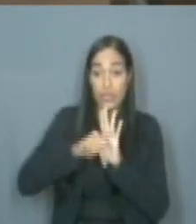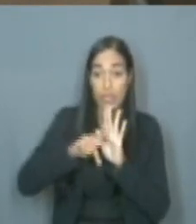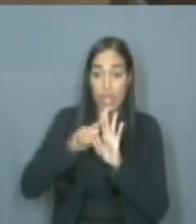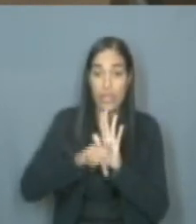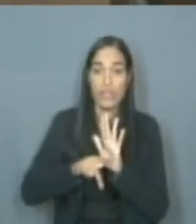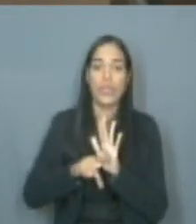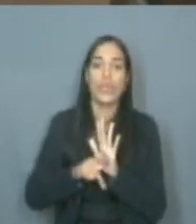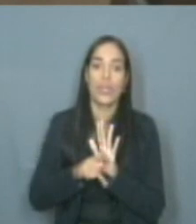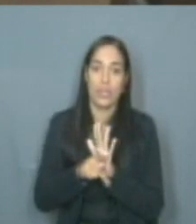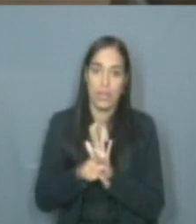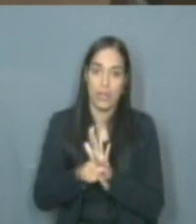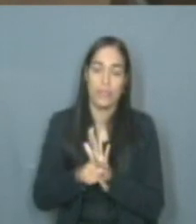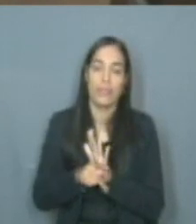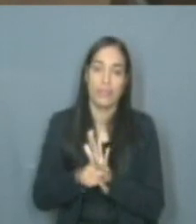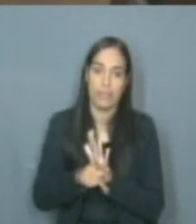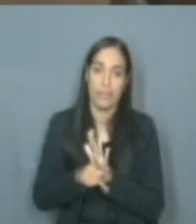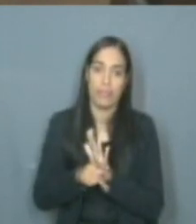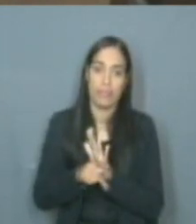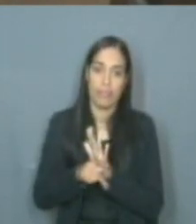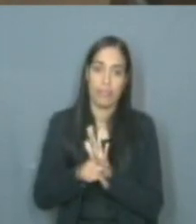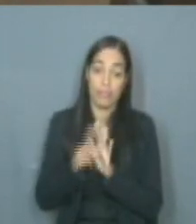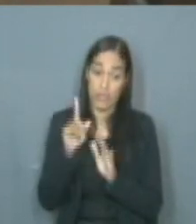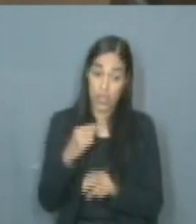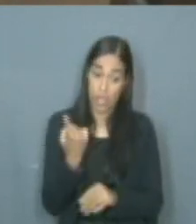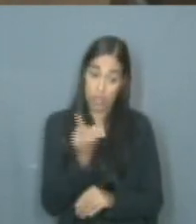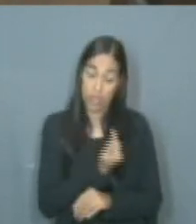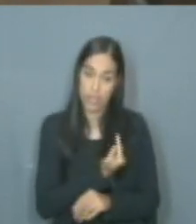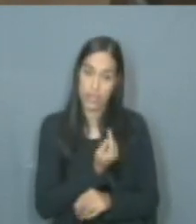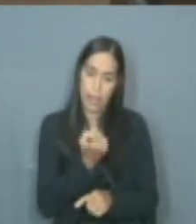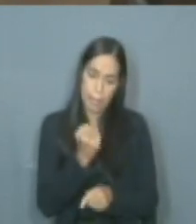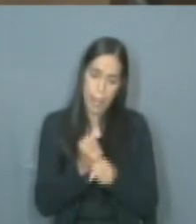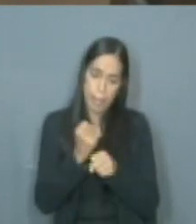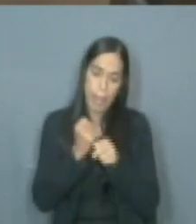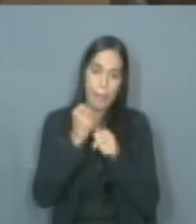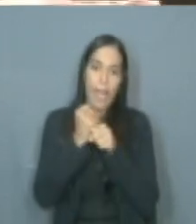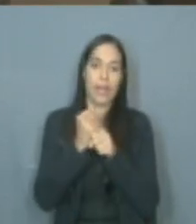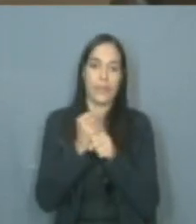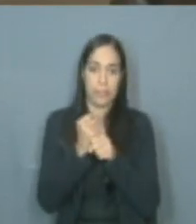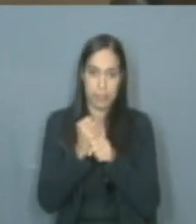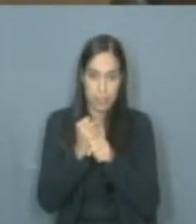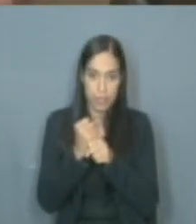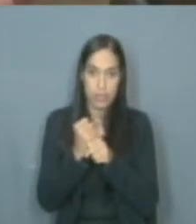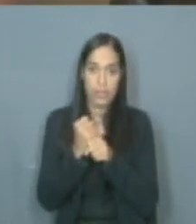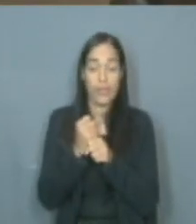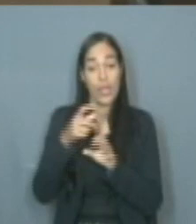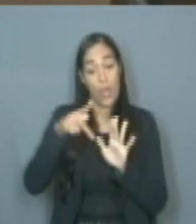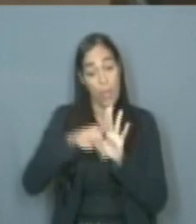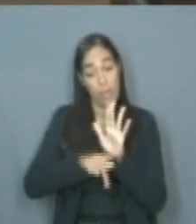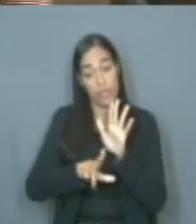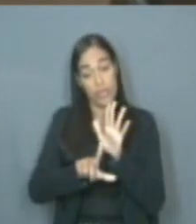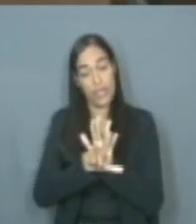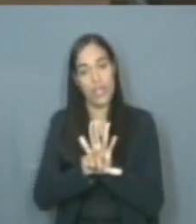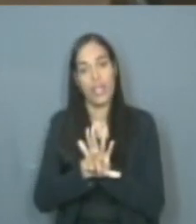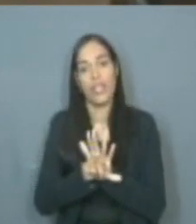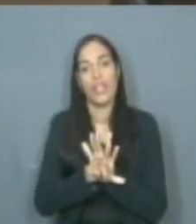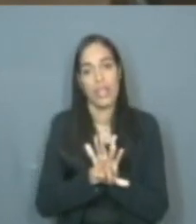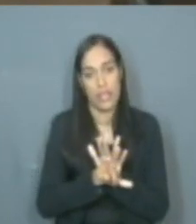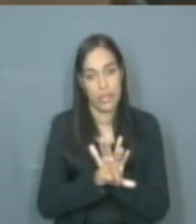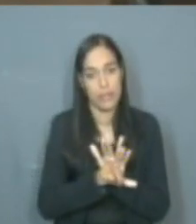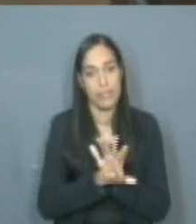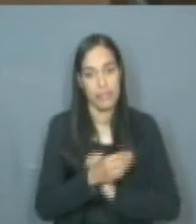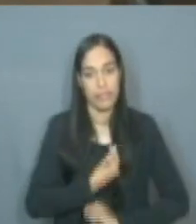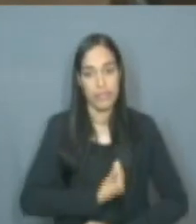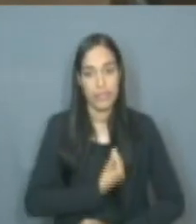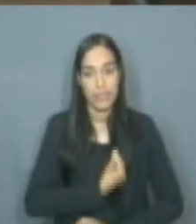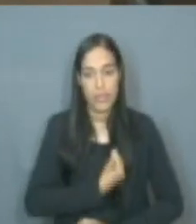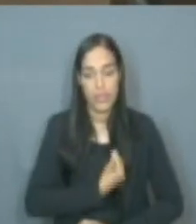é inócuo, e a gente vai ter que ir lá na frente construir o revogaço, que é revogar um projeto de lei que não teve sentido nenhum de existir. Era